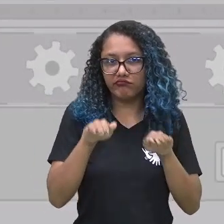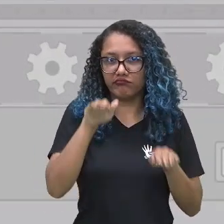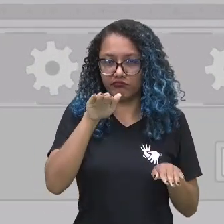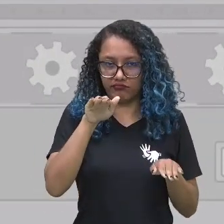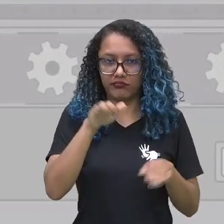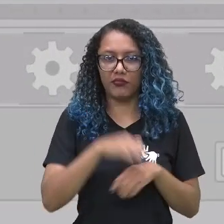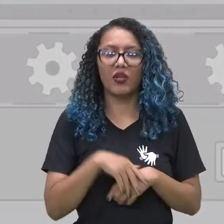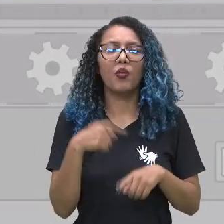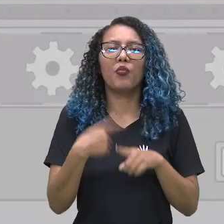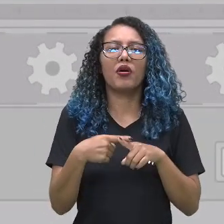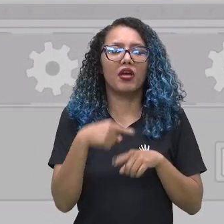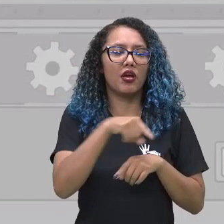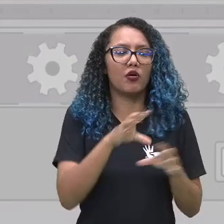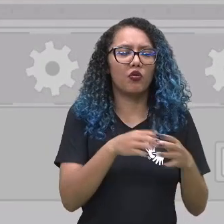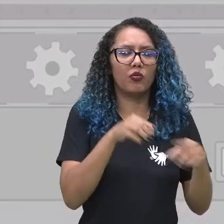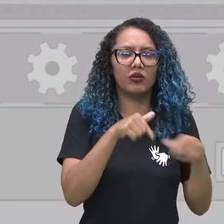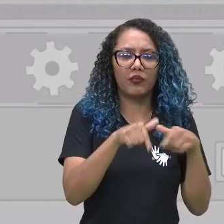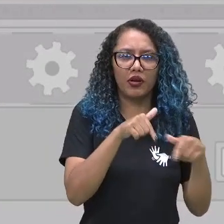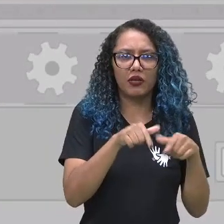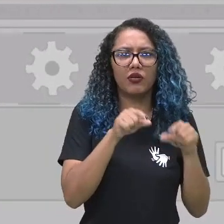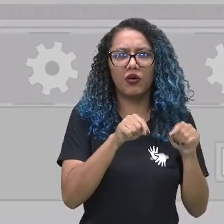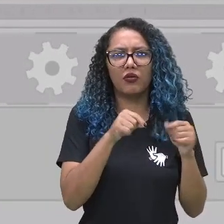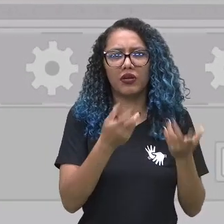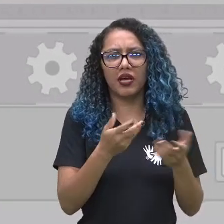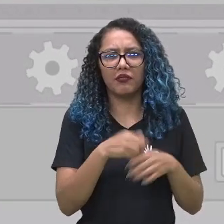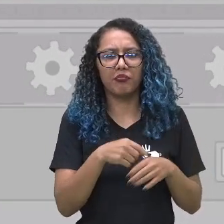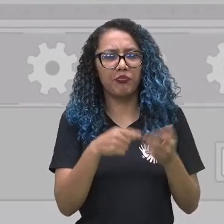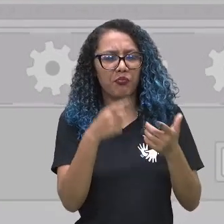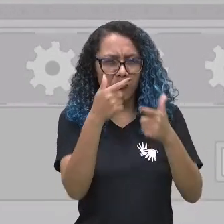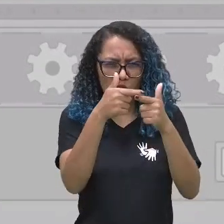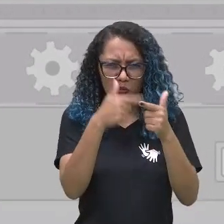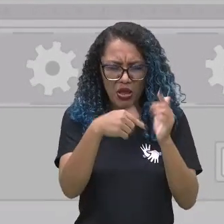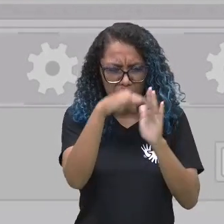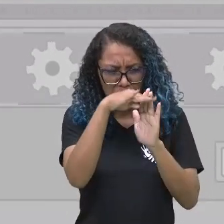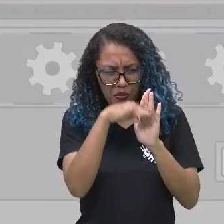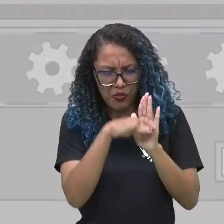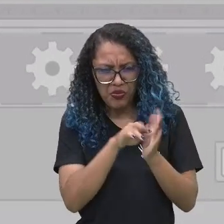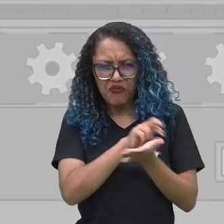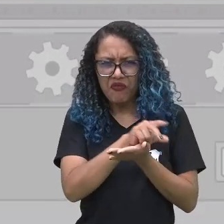os trabalhadores vão esquecer das suas condições,